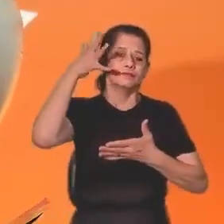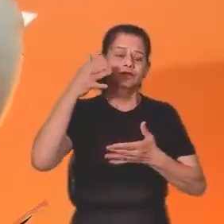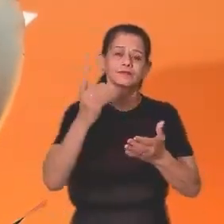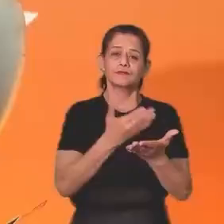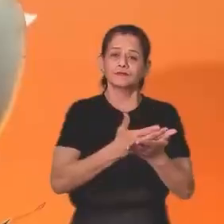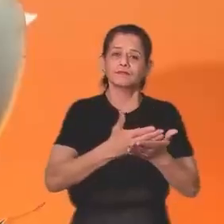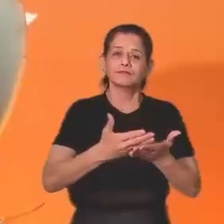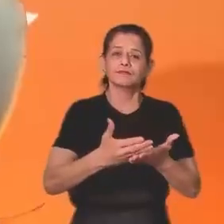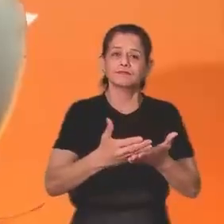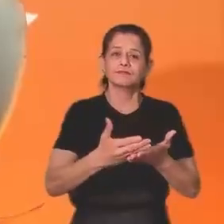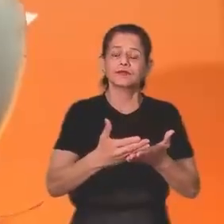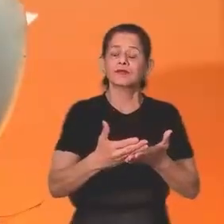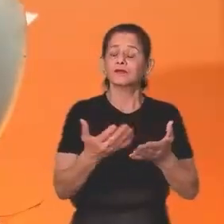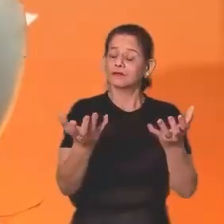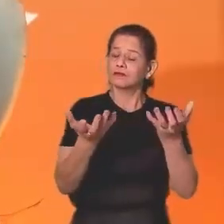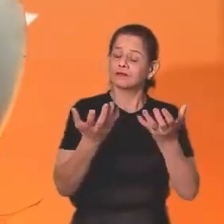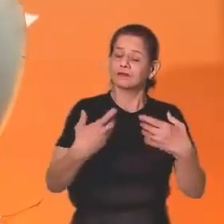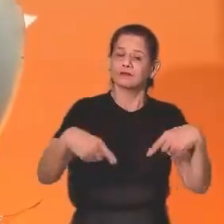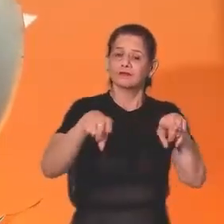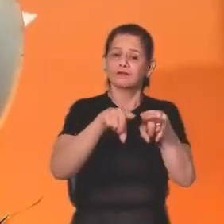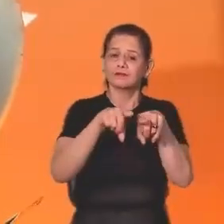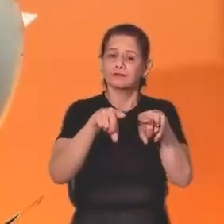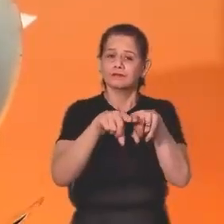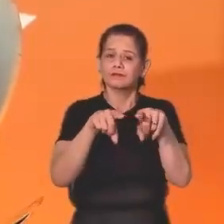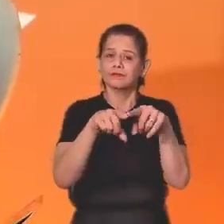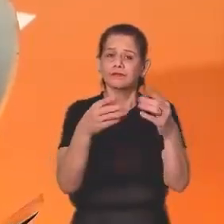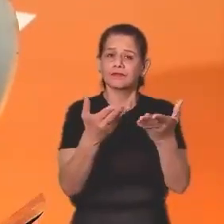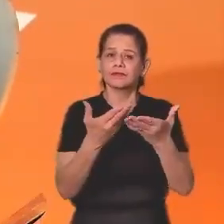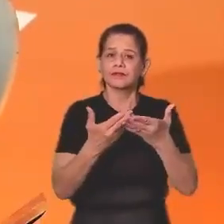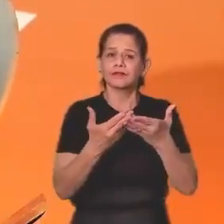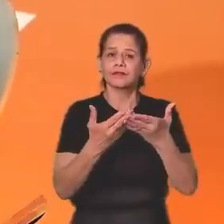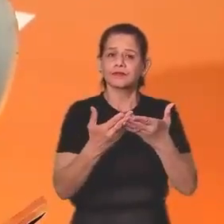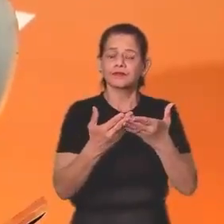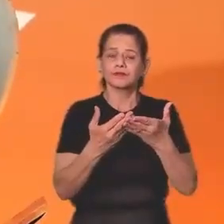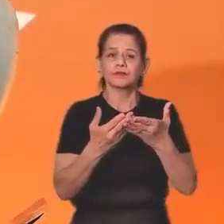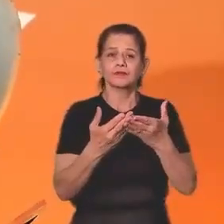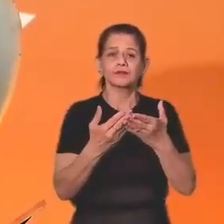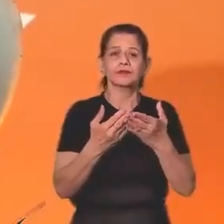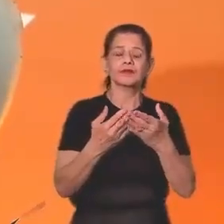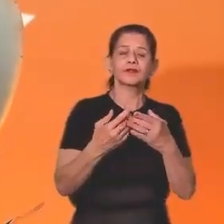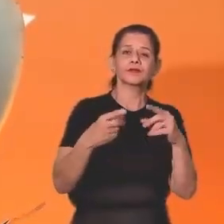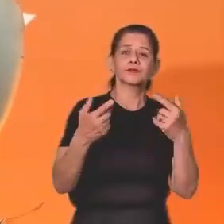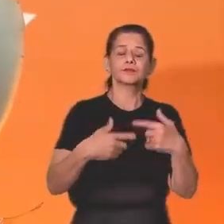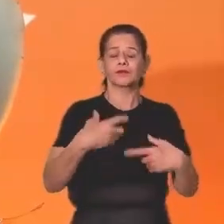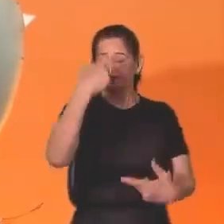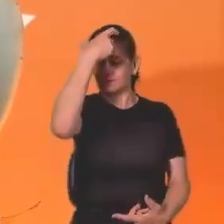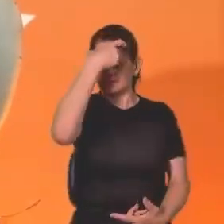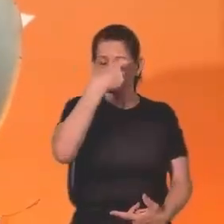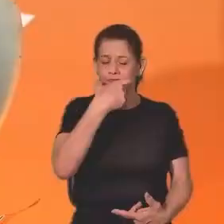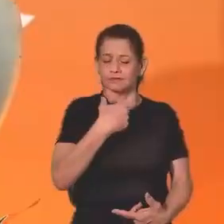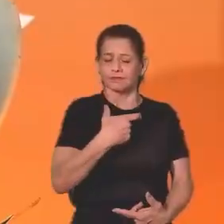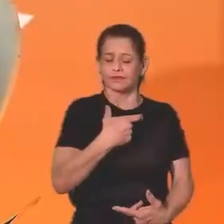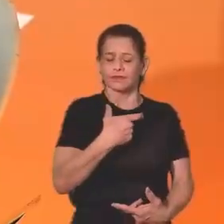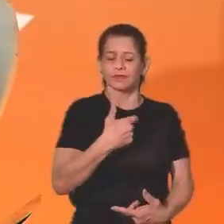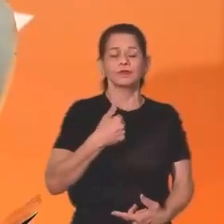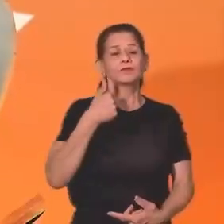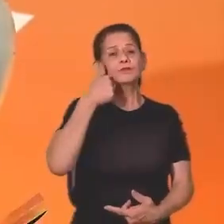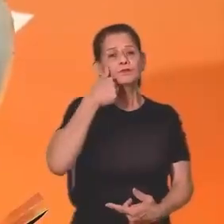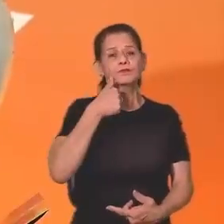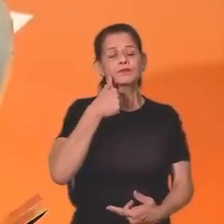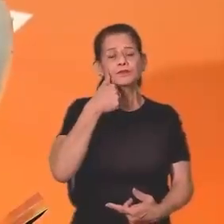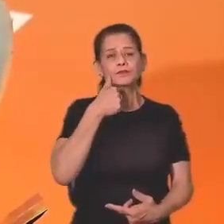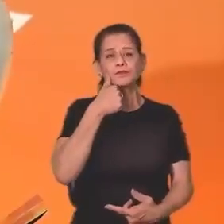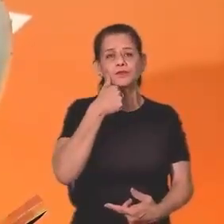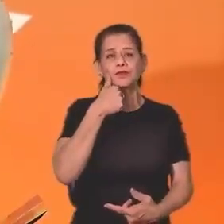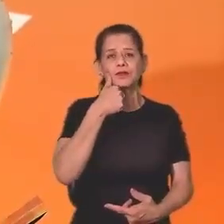Primeiramente, eu queria também fazer a minha autodescrição. Então, eu sou uma mulher negra, de